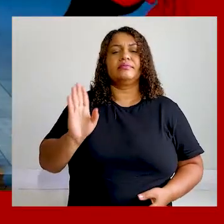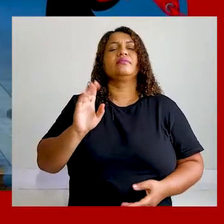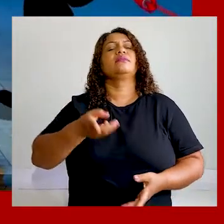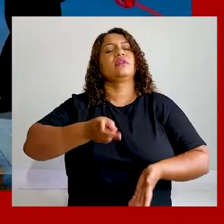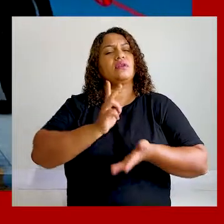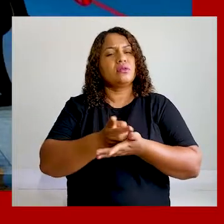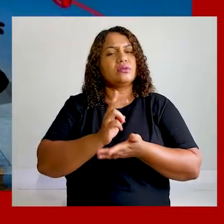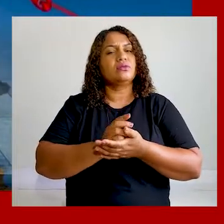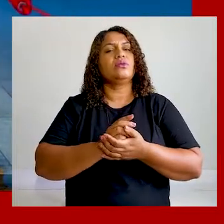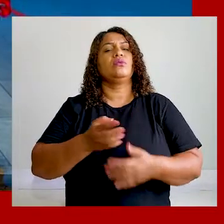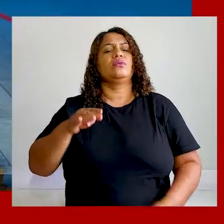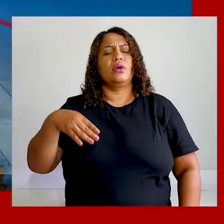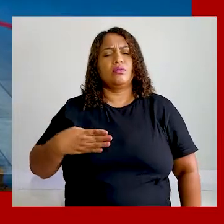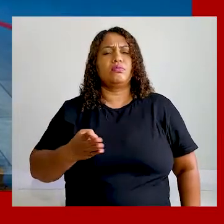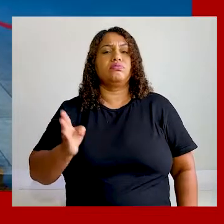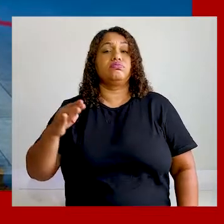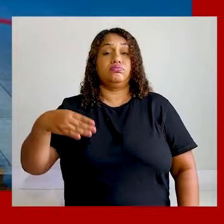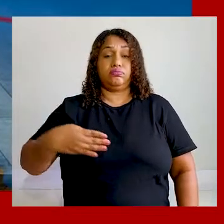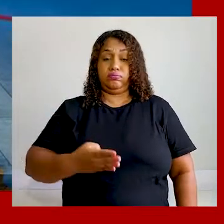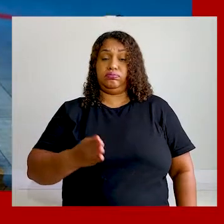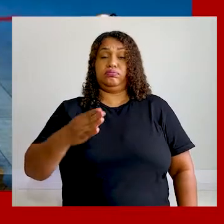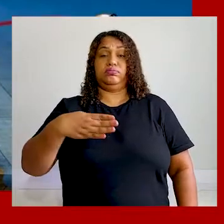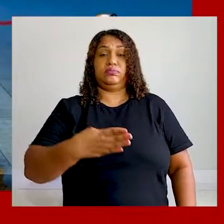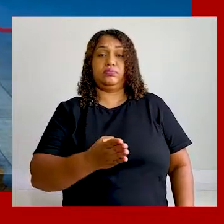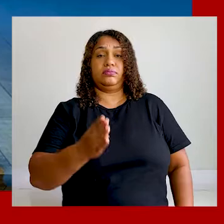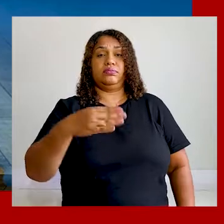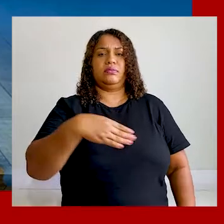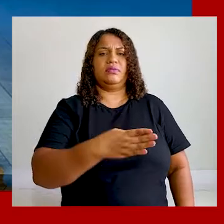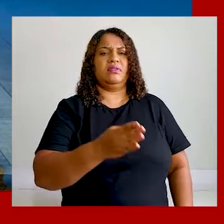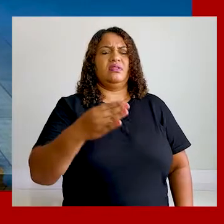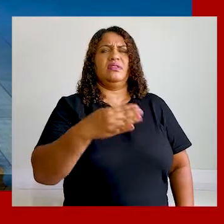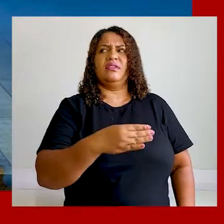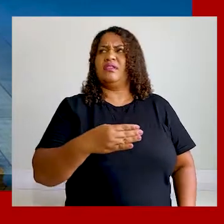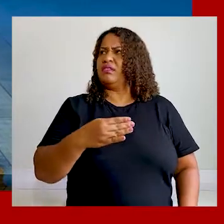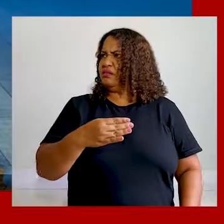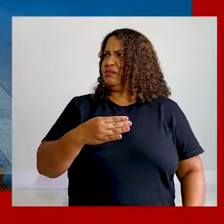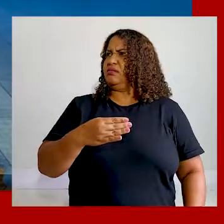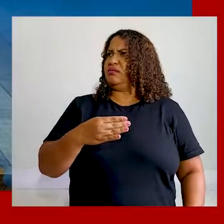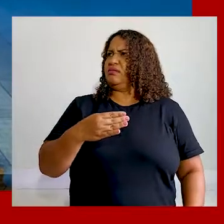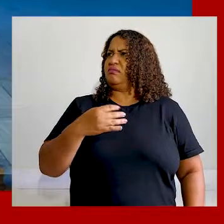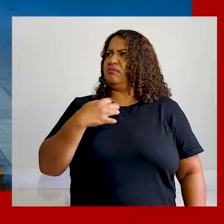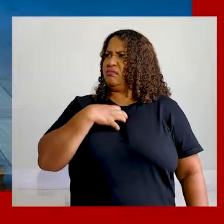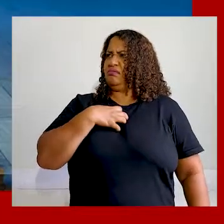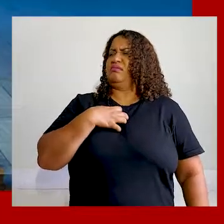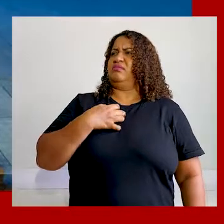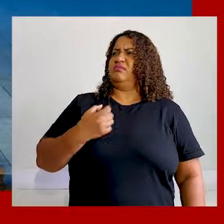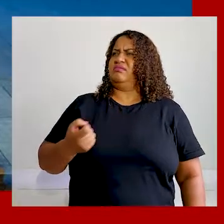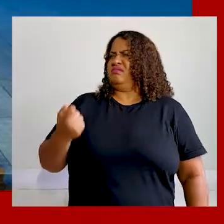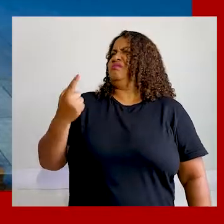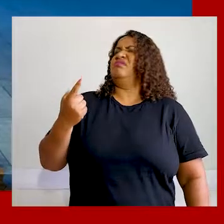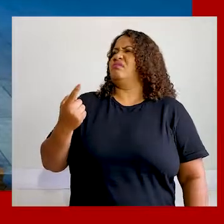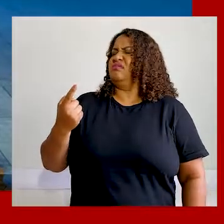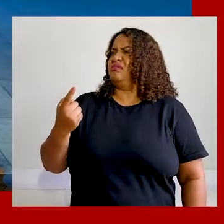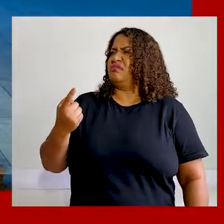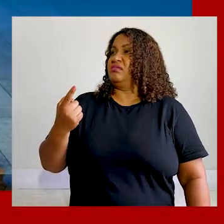Douradinho seguiu sua longa viagem até que uma coisa lhe deixou besta.